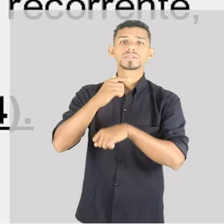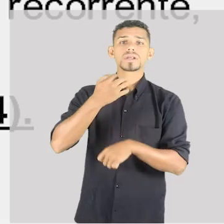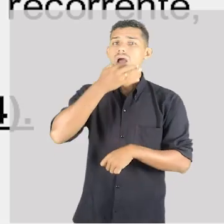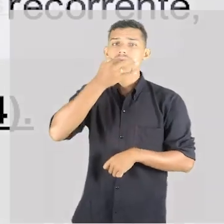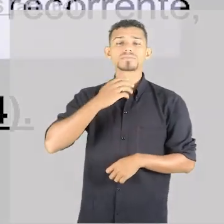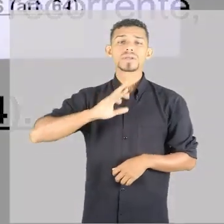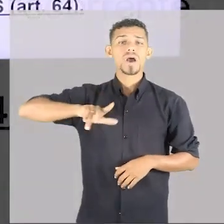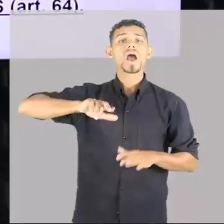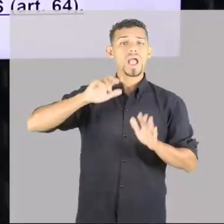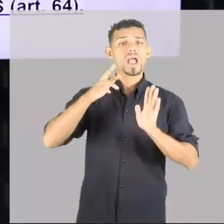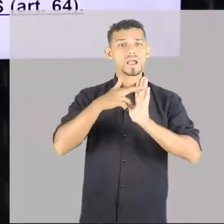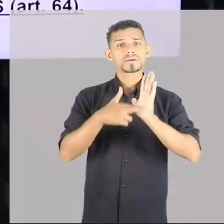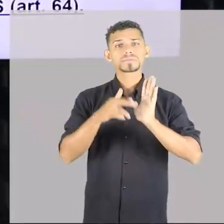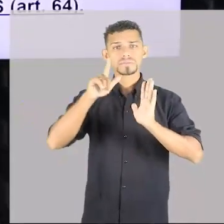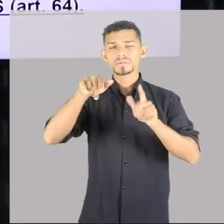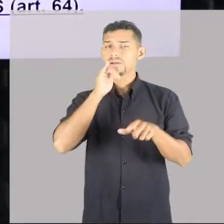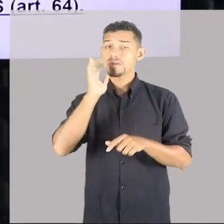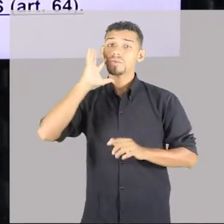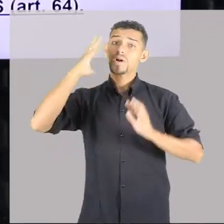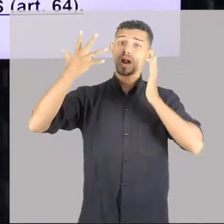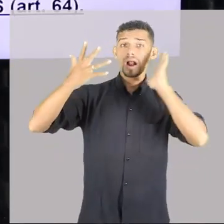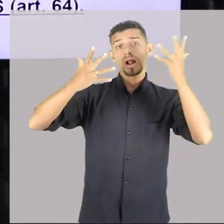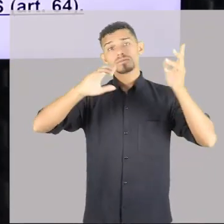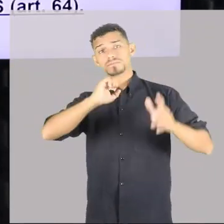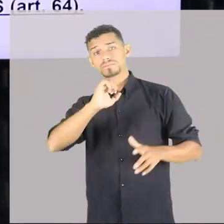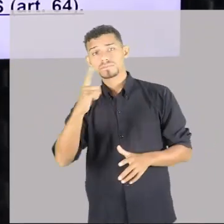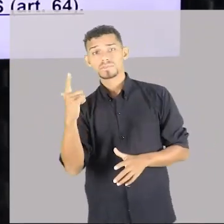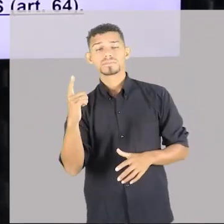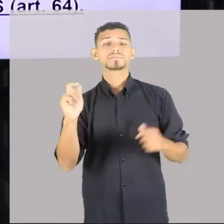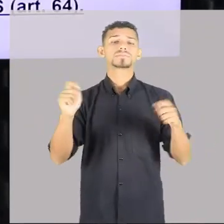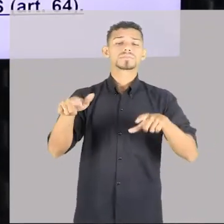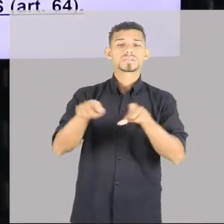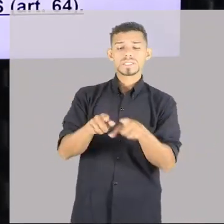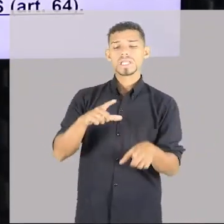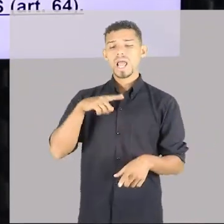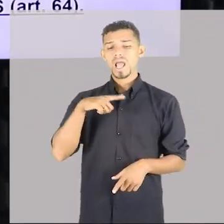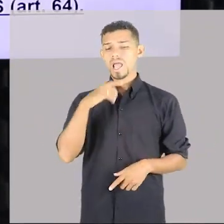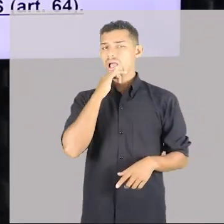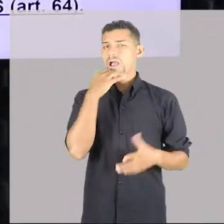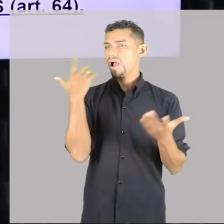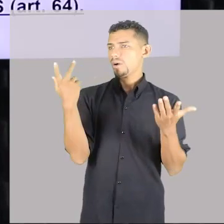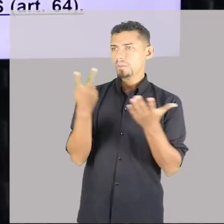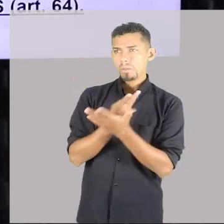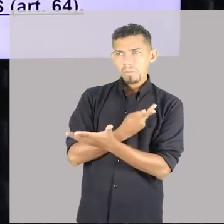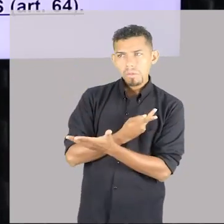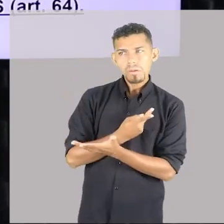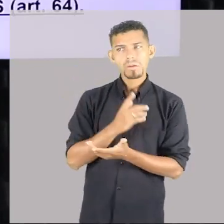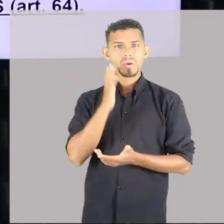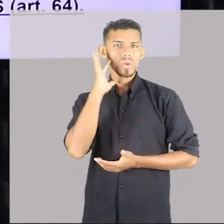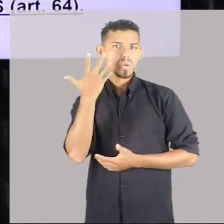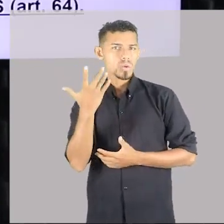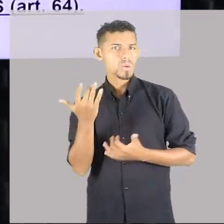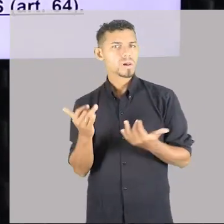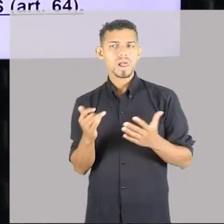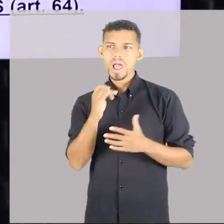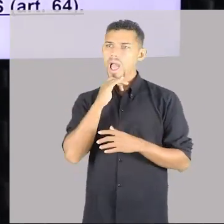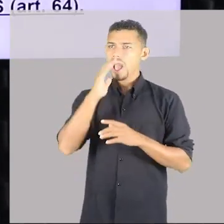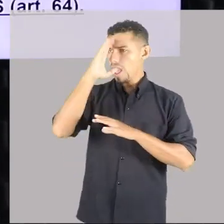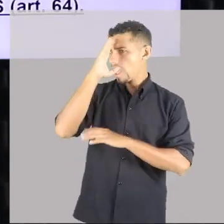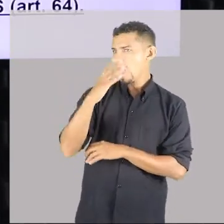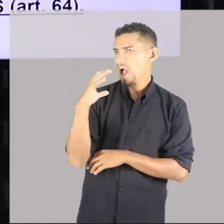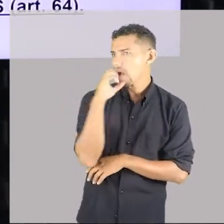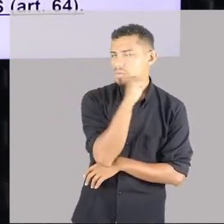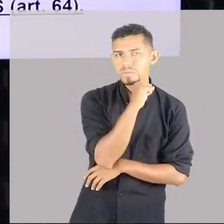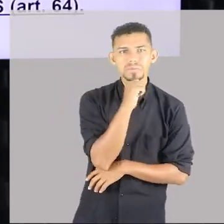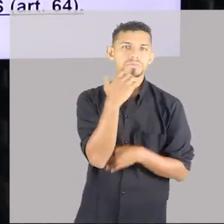decisão, essa é a regra. Claro que, eventualmente, se for algo que tiver alguma lesão e aquela decisão tiver uma lesão imediata e algum